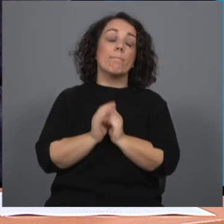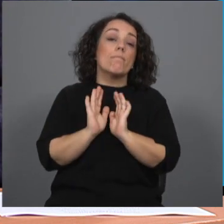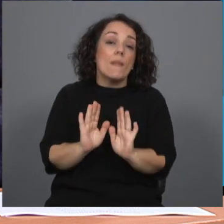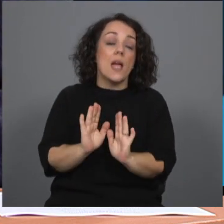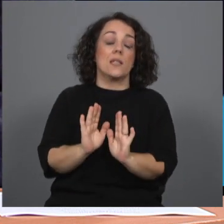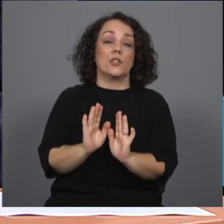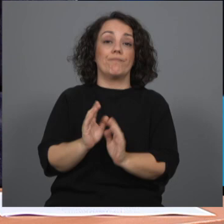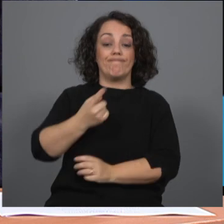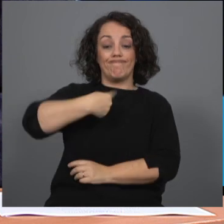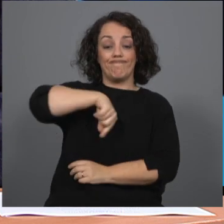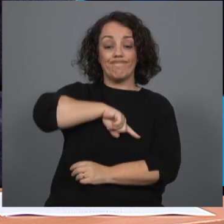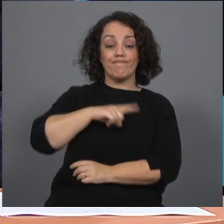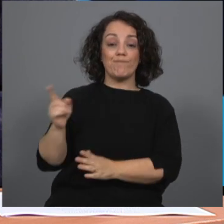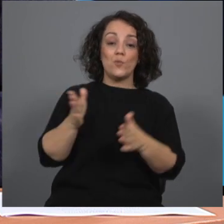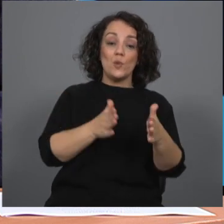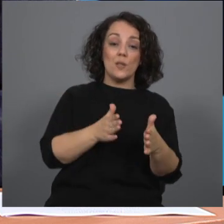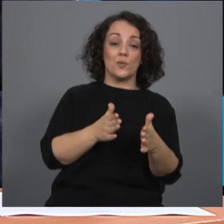nossa condição